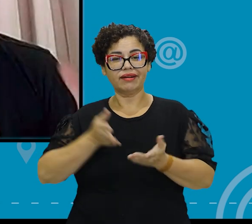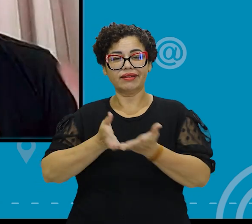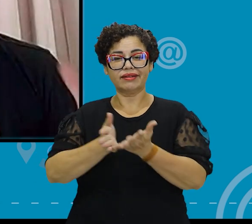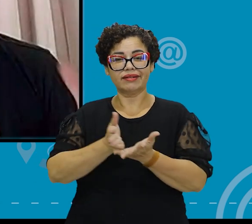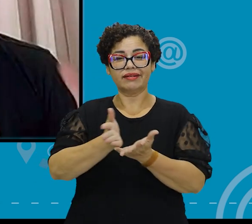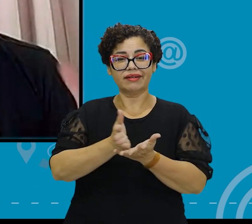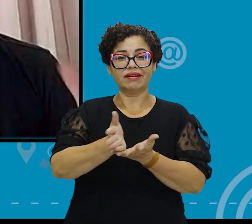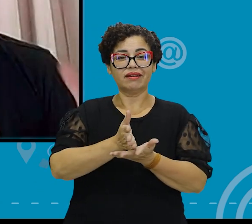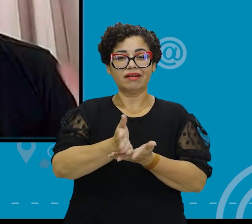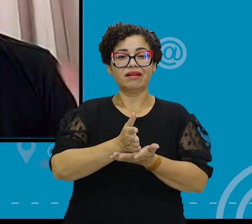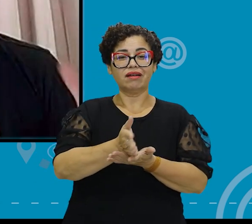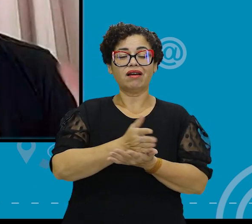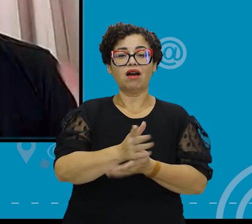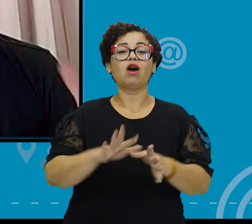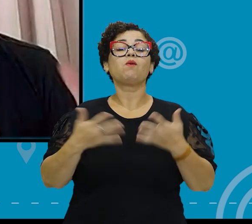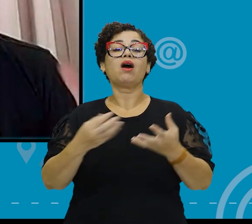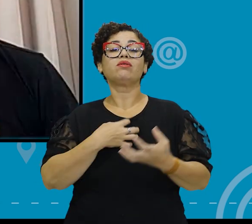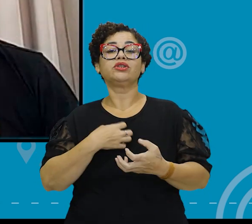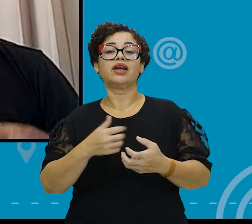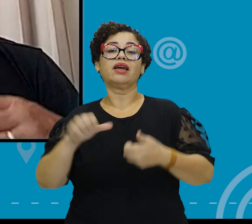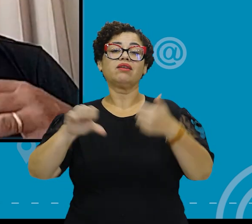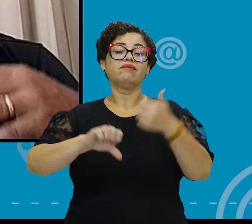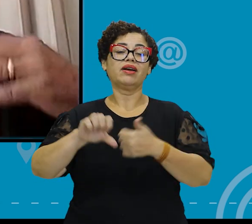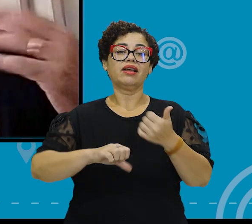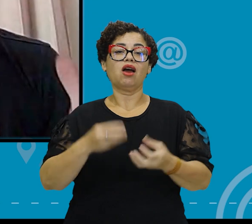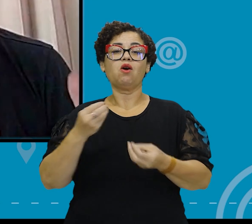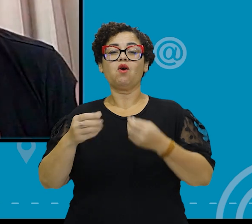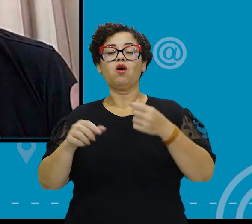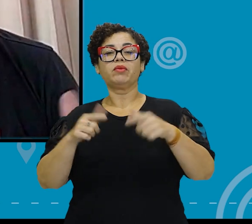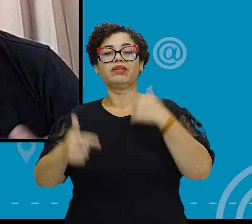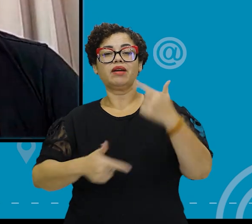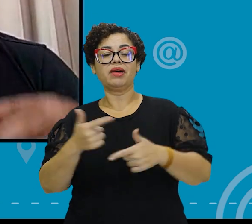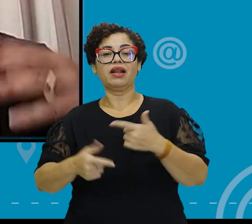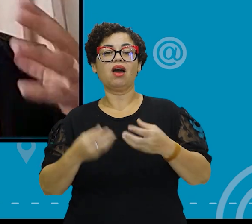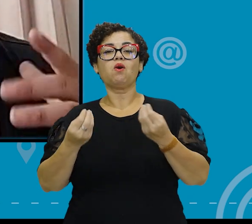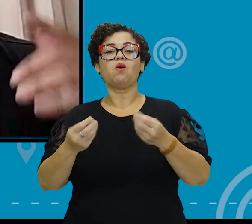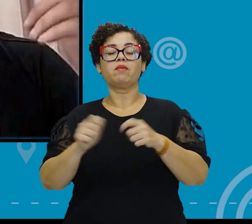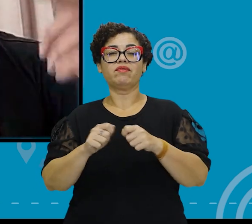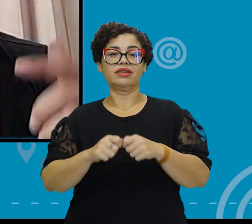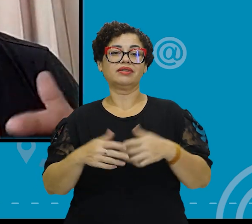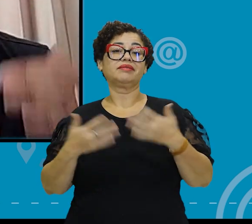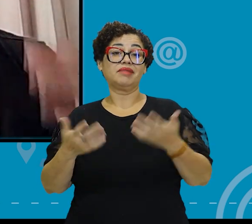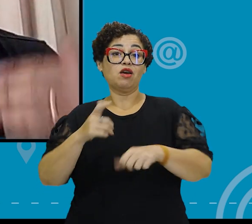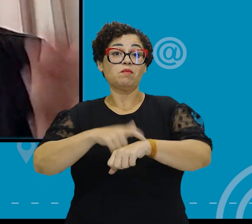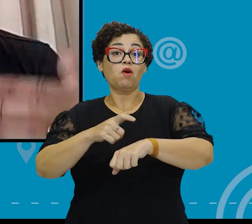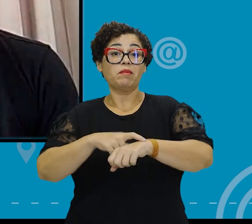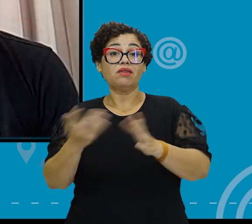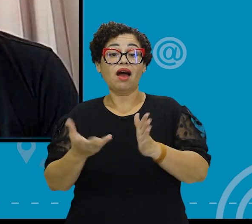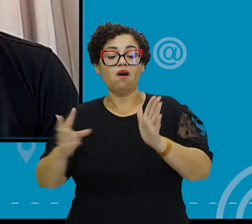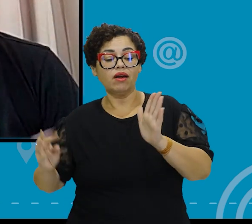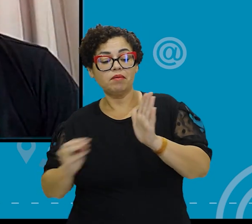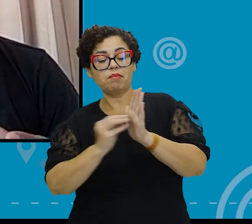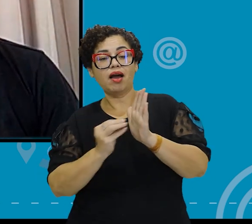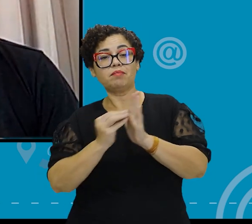descobrir qual que é a forma de avaliar, como trabalhar a ginástica. Nós estamos vivendo um momento da